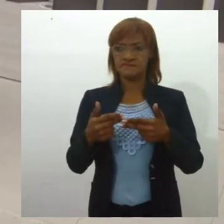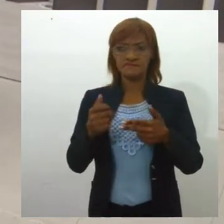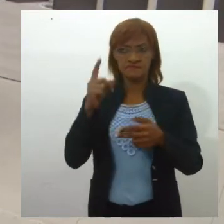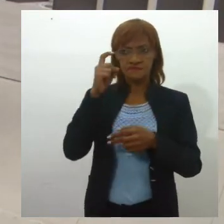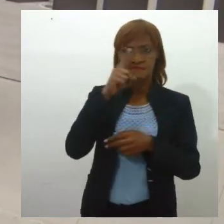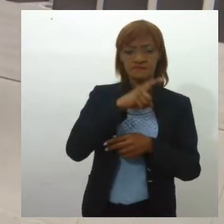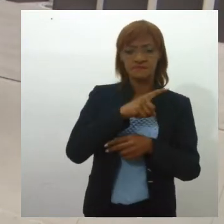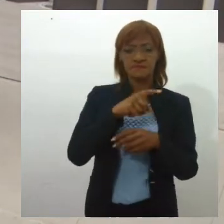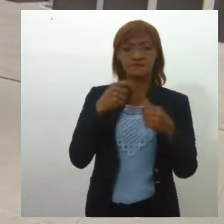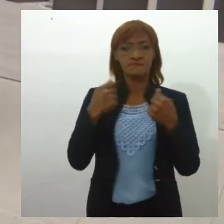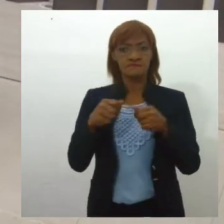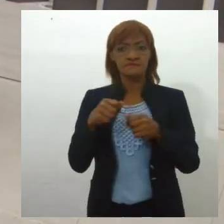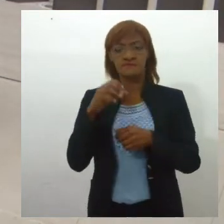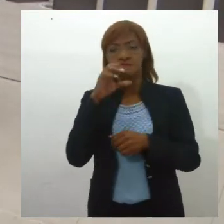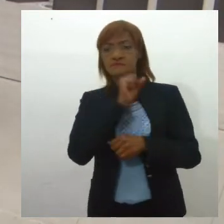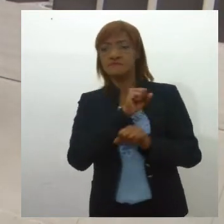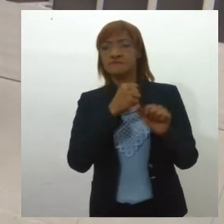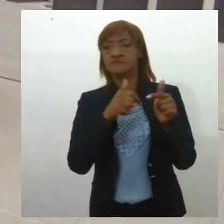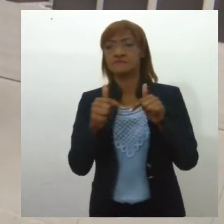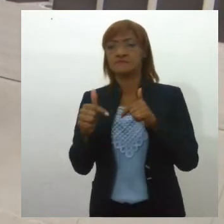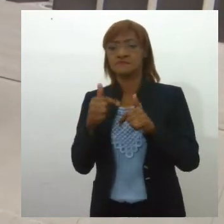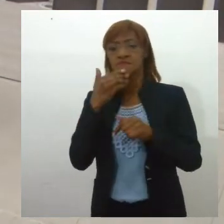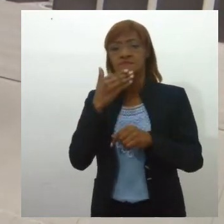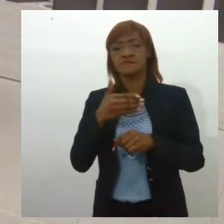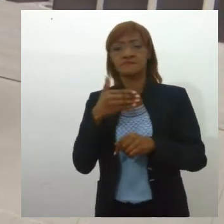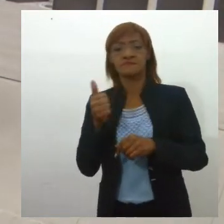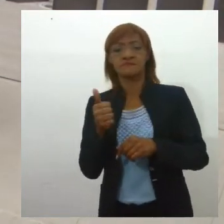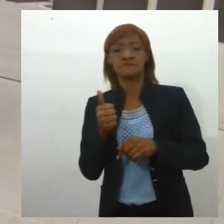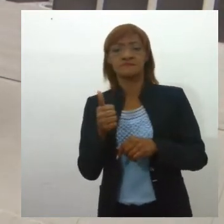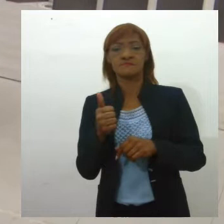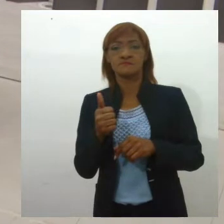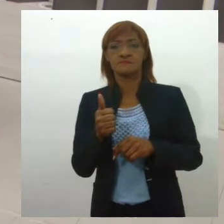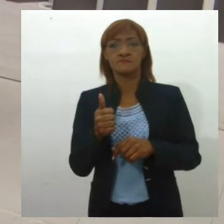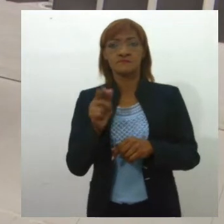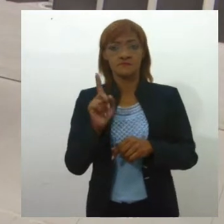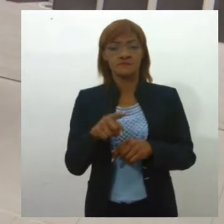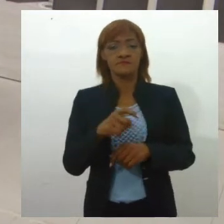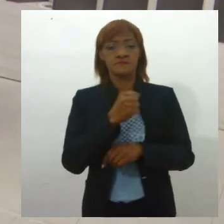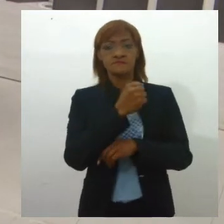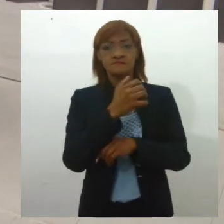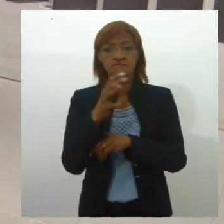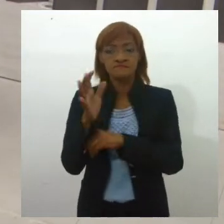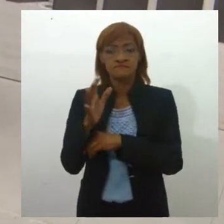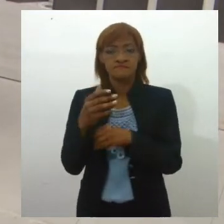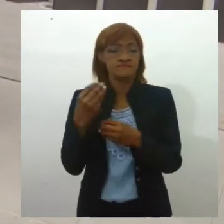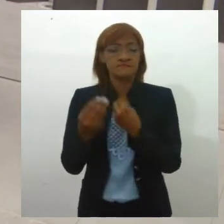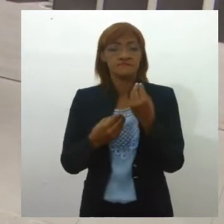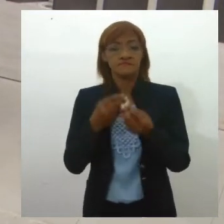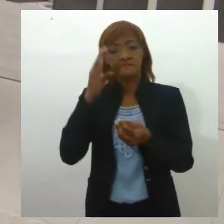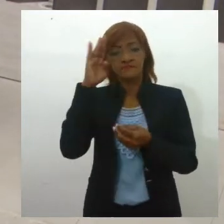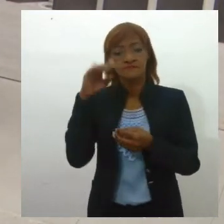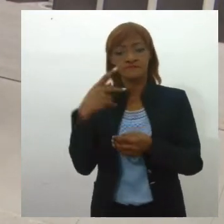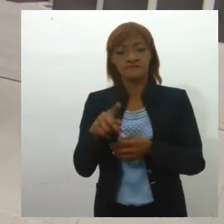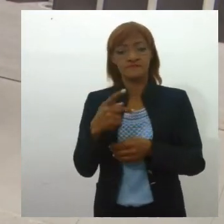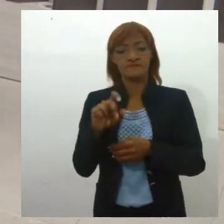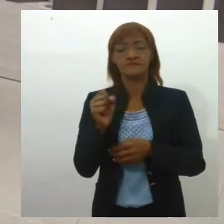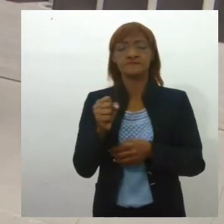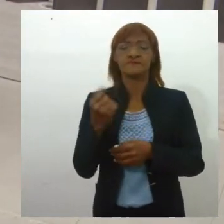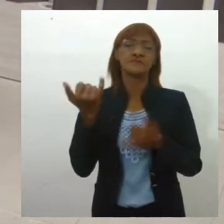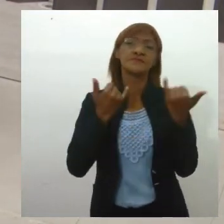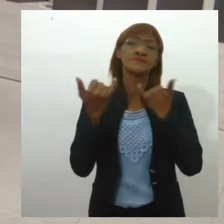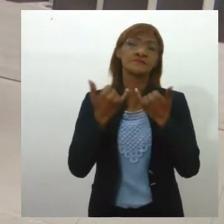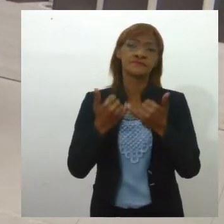preciso de ações mais rápidas para tentar melhorar a situação do meio ambiente, dos recursos hídricos, principalmente aqui no estado do Sergipe? Conta um pouquinho para a